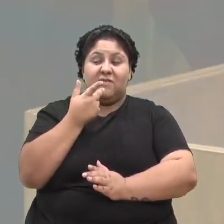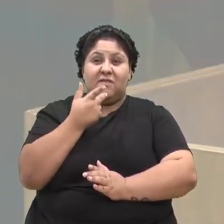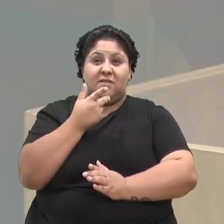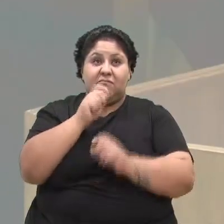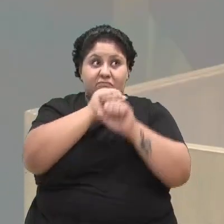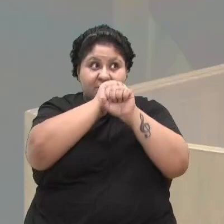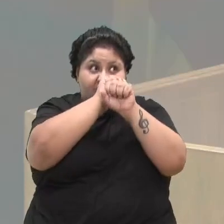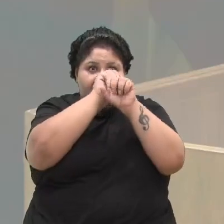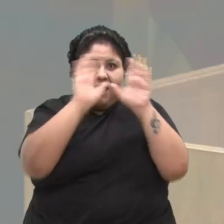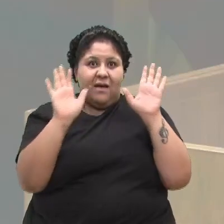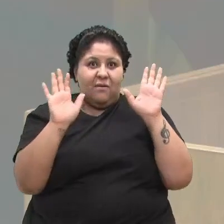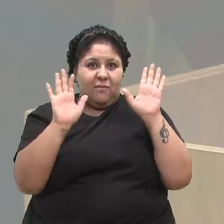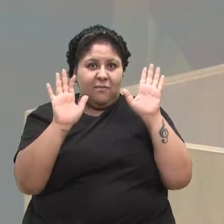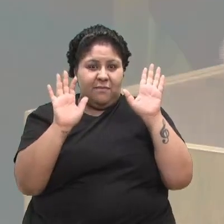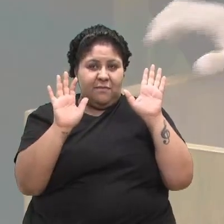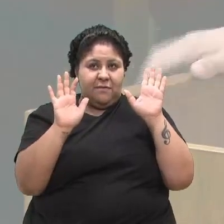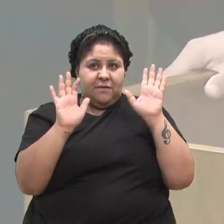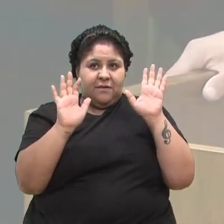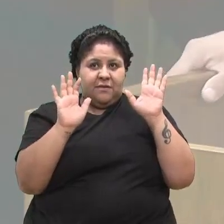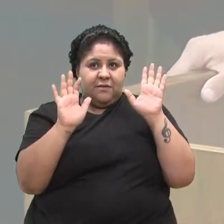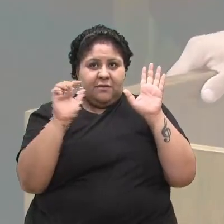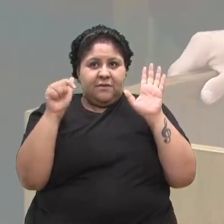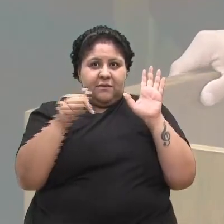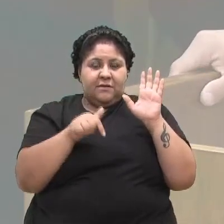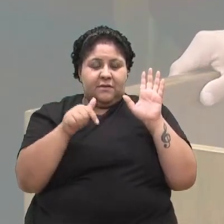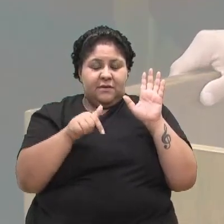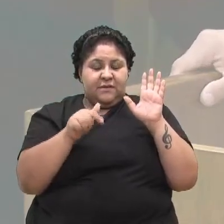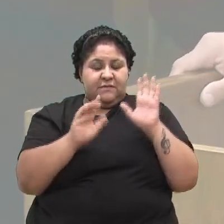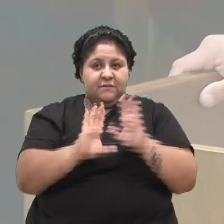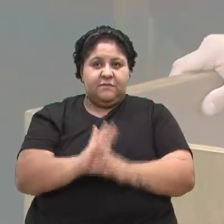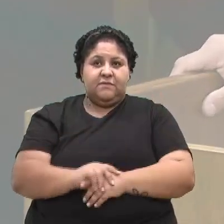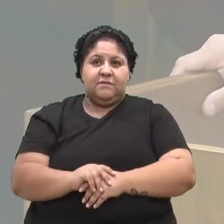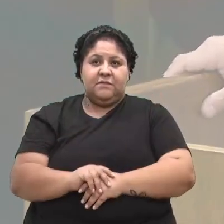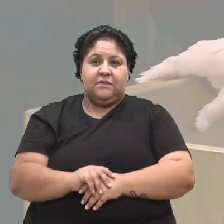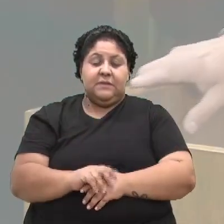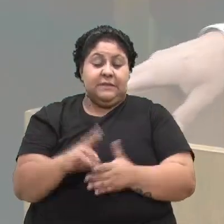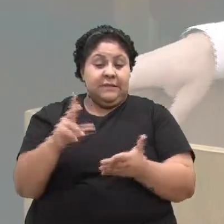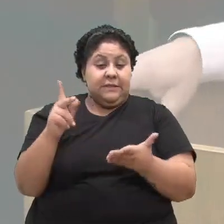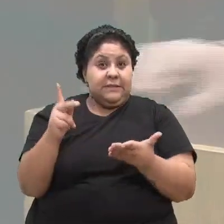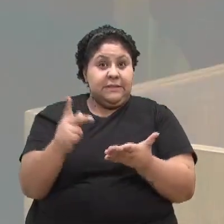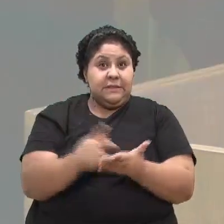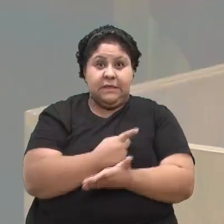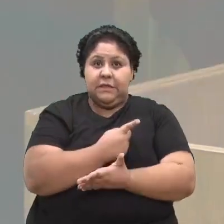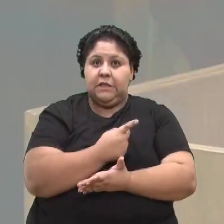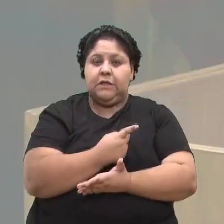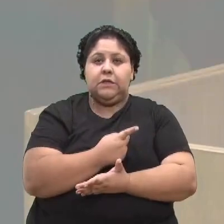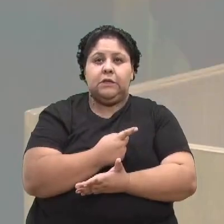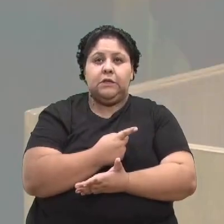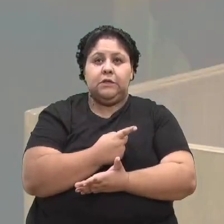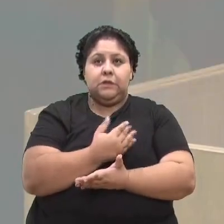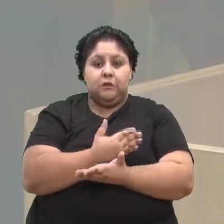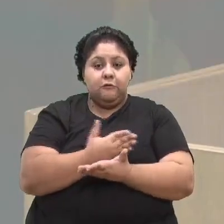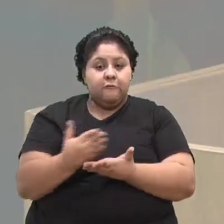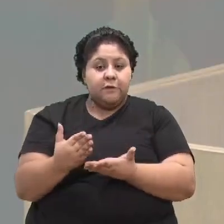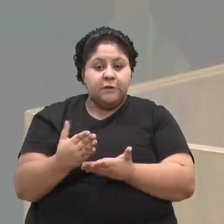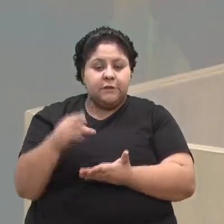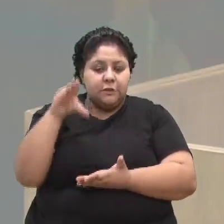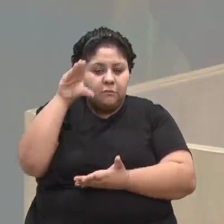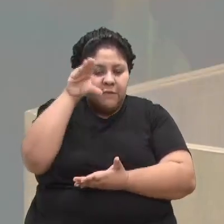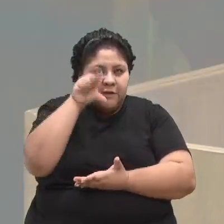observação que essas possíveis irregularidades foi iniciada a